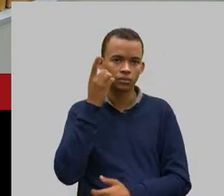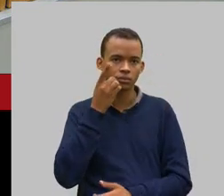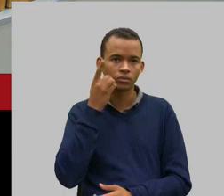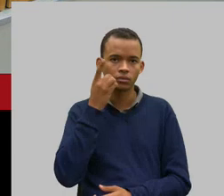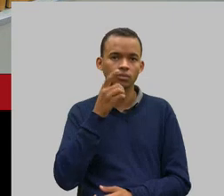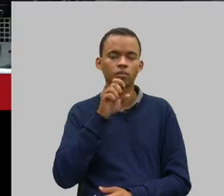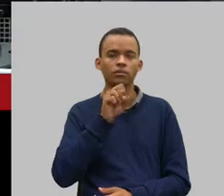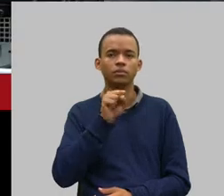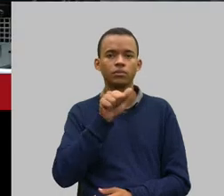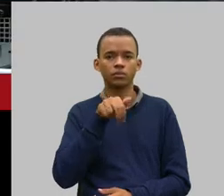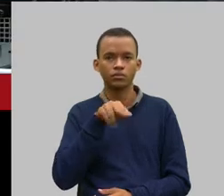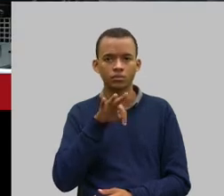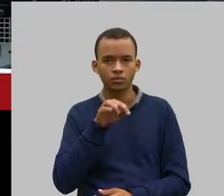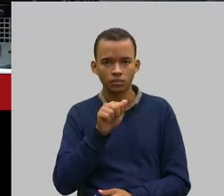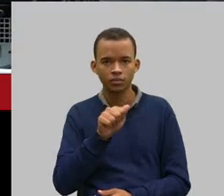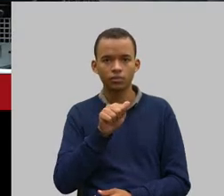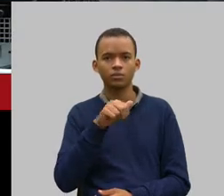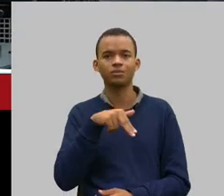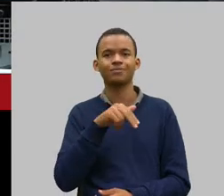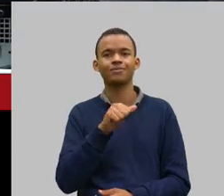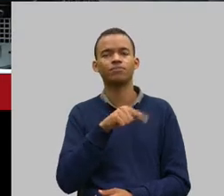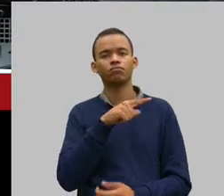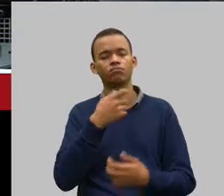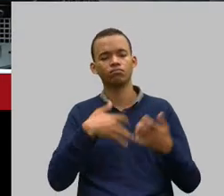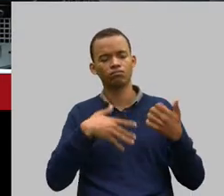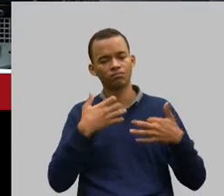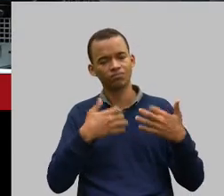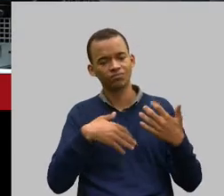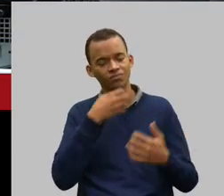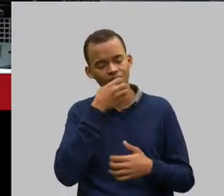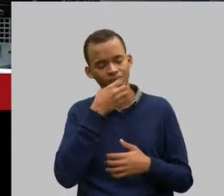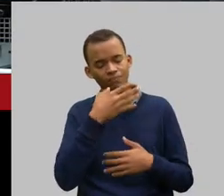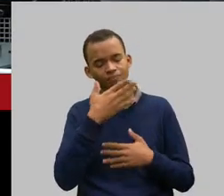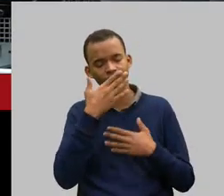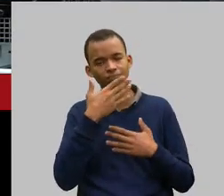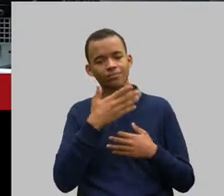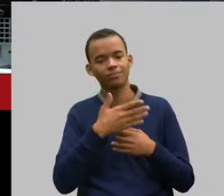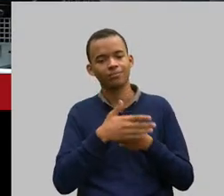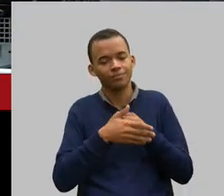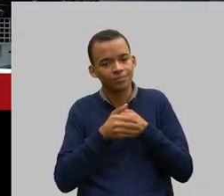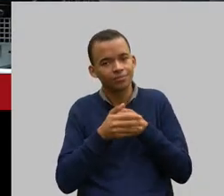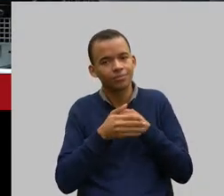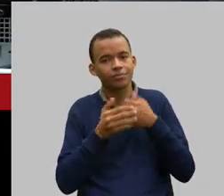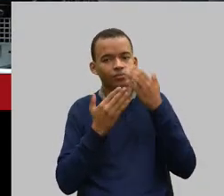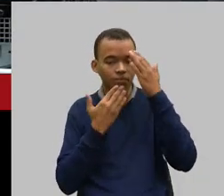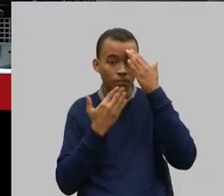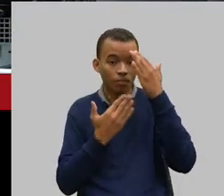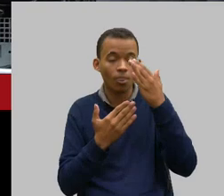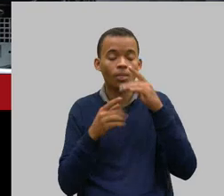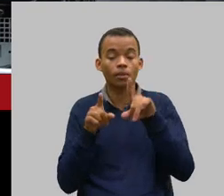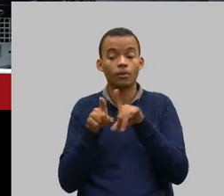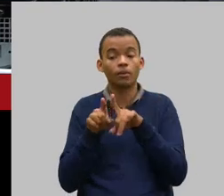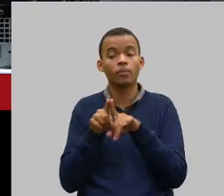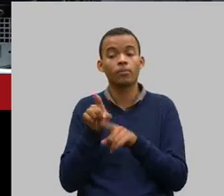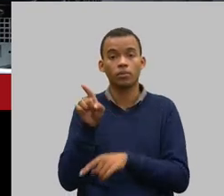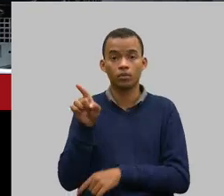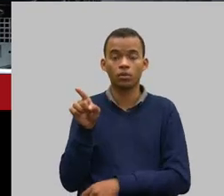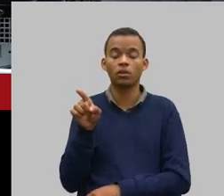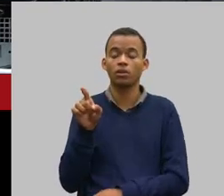pelo carinho e também agradecer aí né o senhor Deputado Arantes